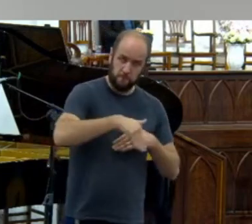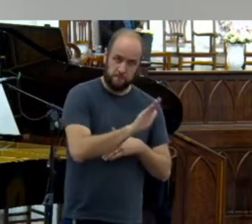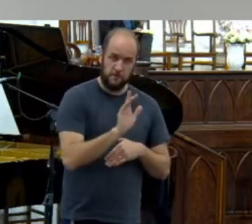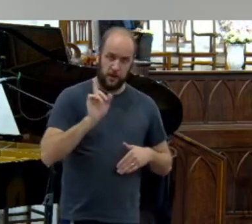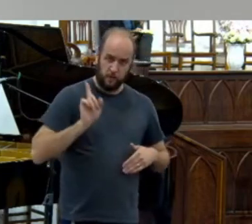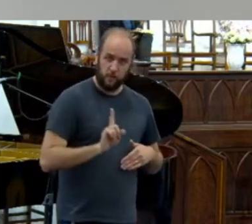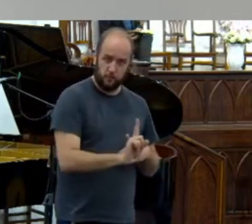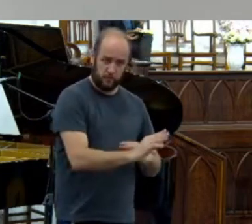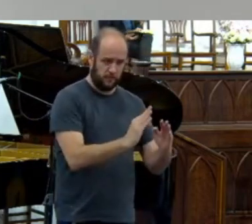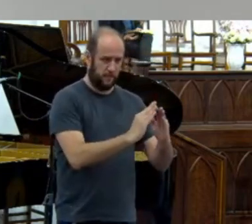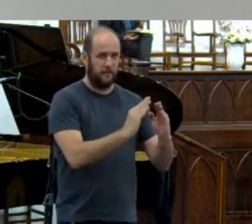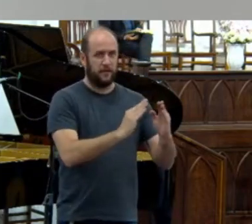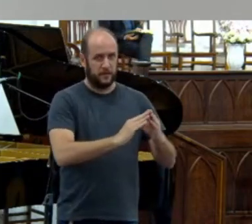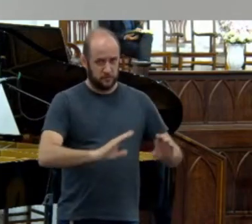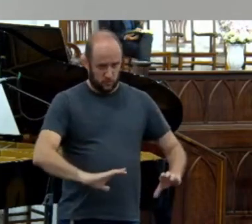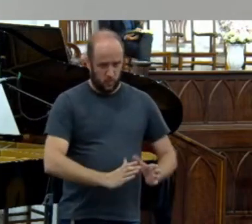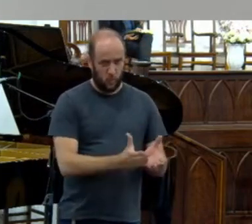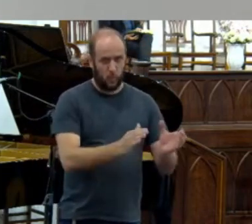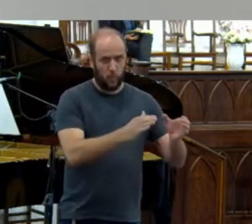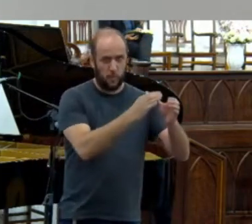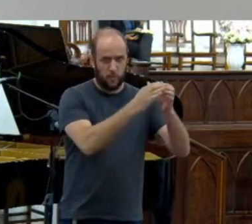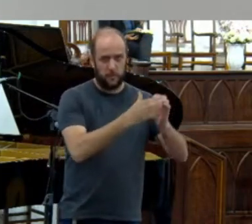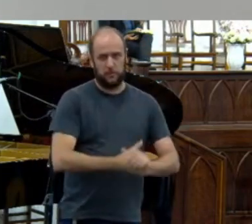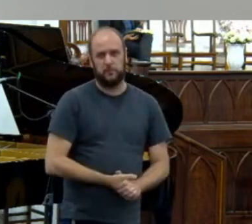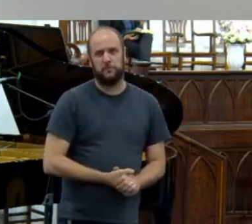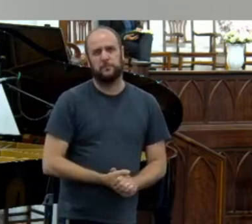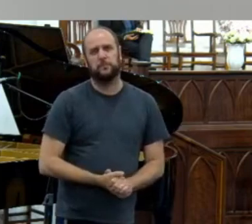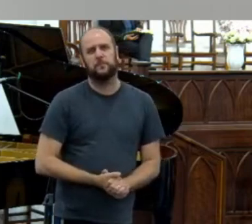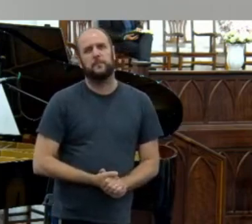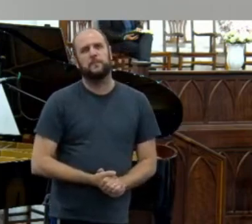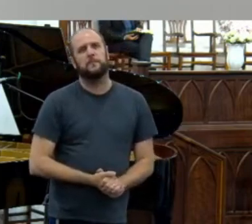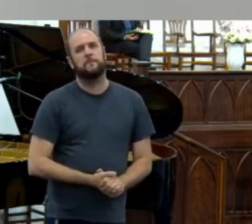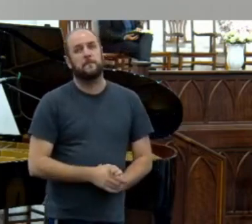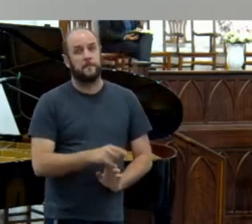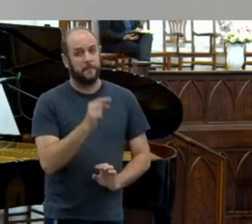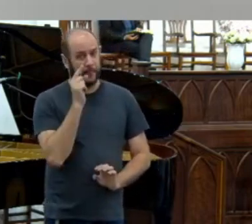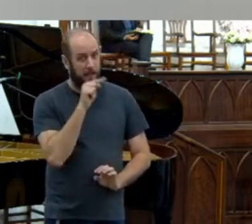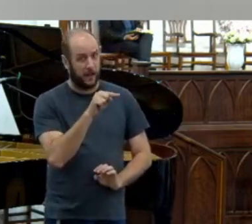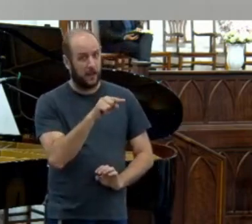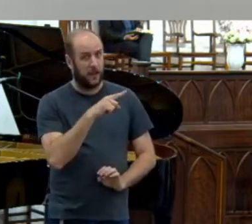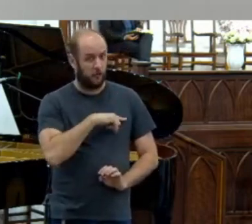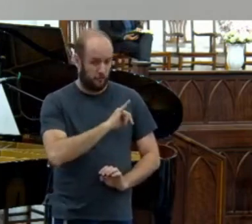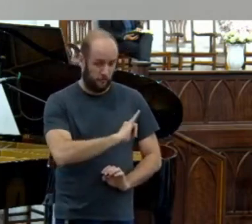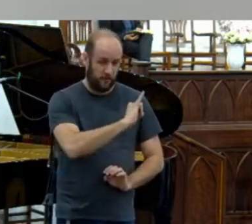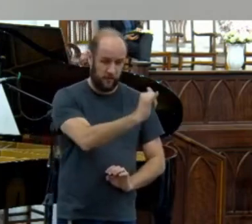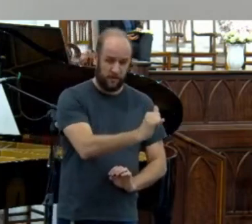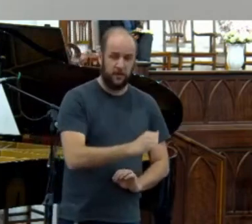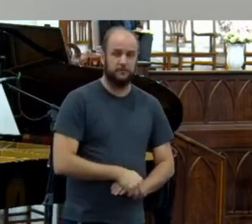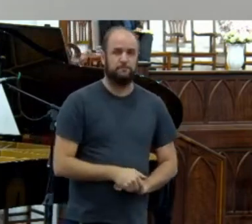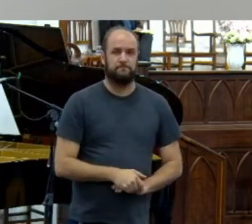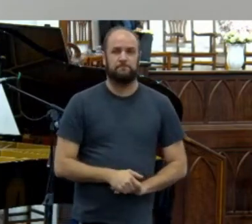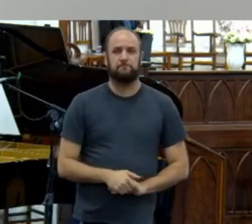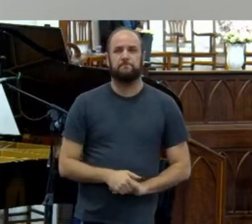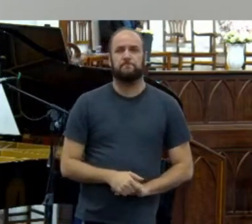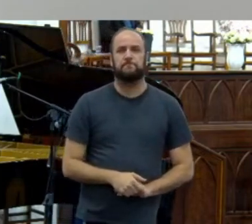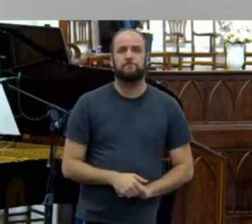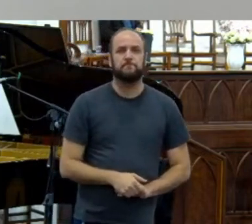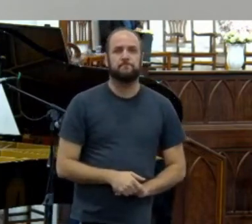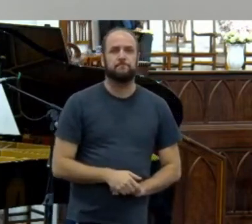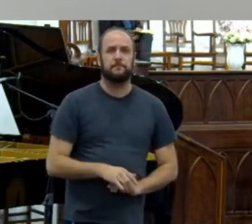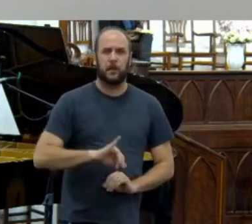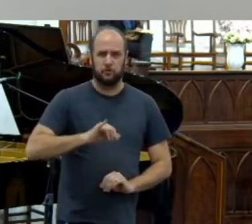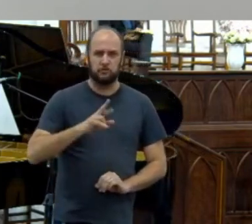desce à casa do oleiro, e lá ouvirás as minhas palavras. Desci,